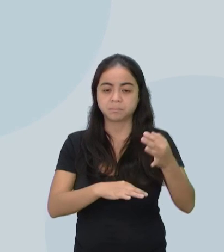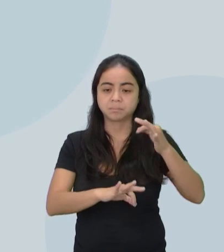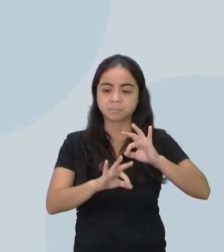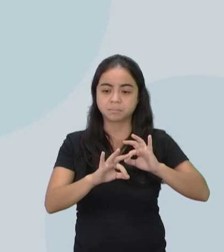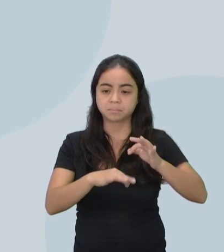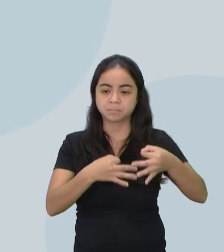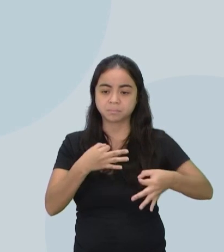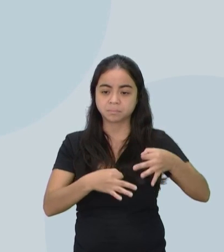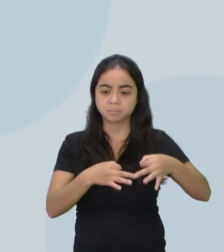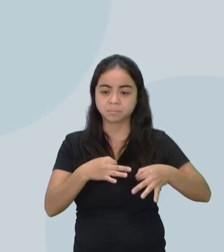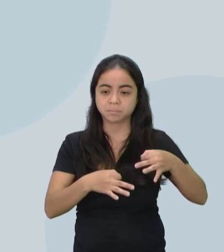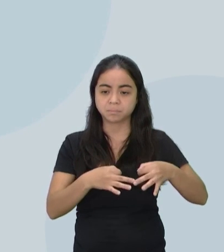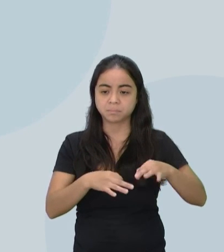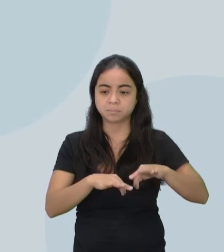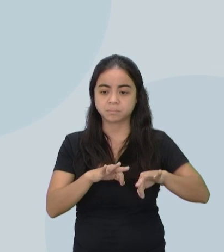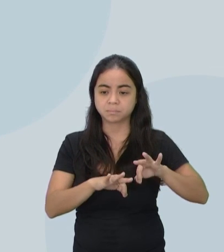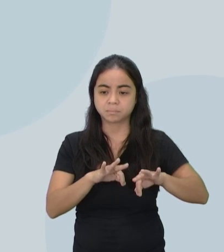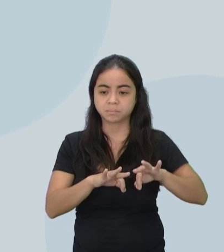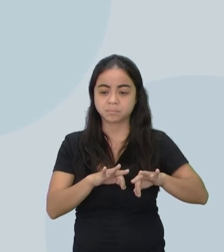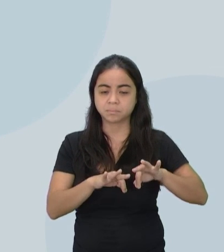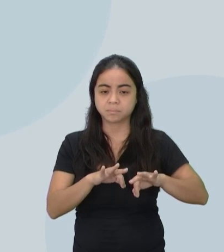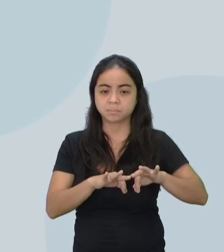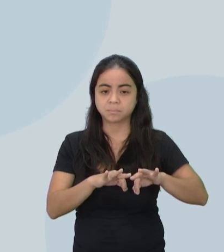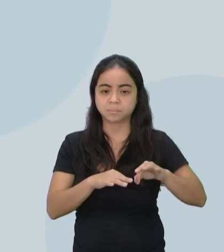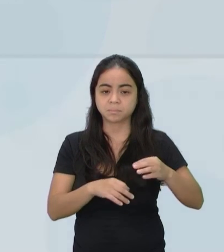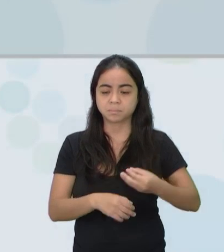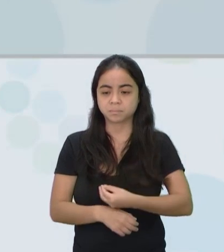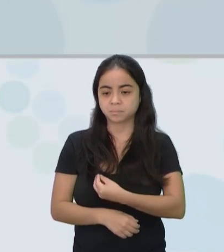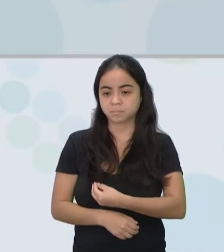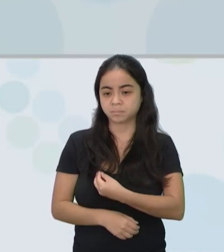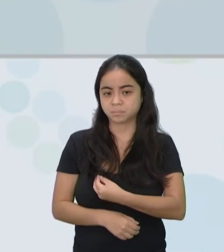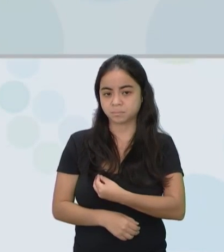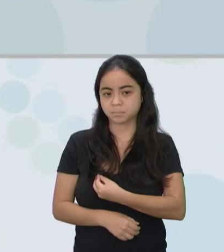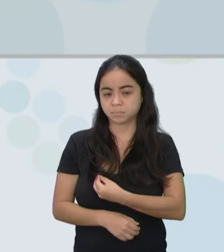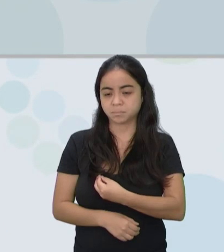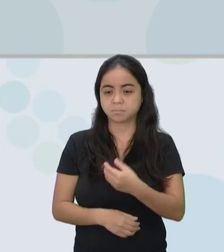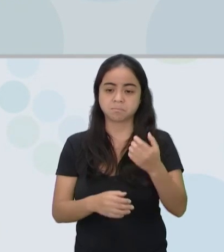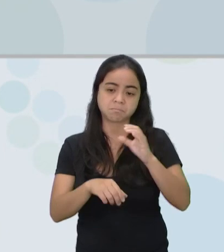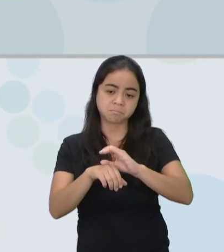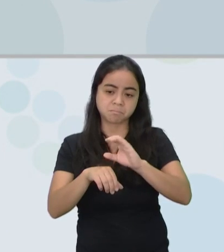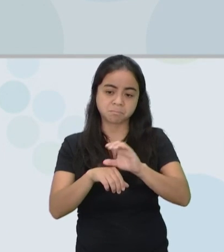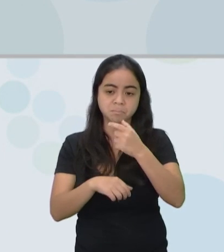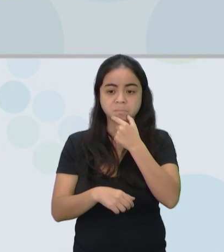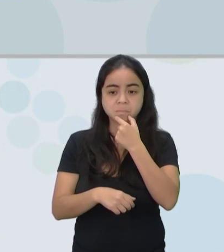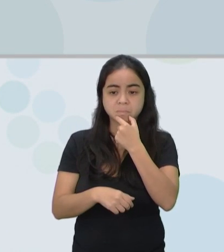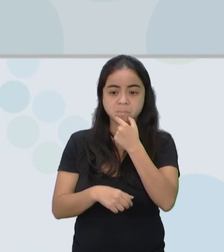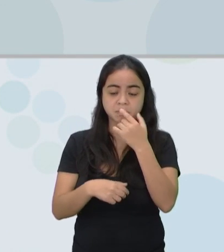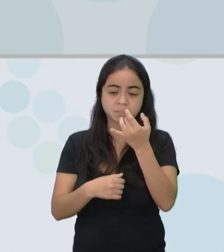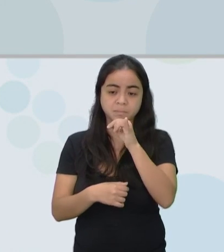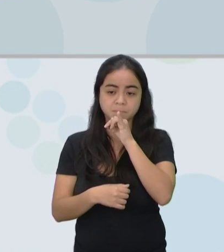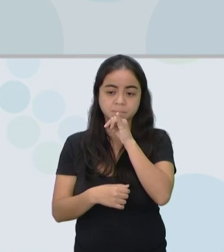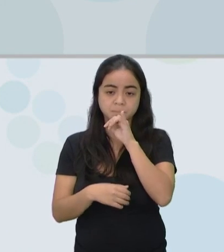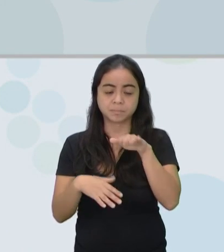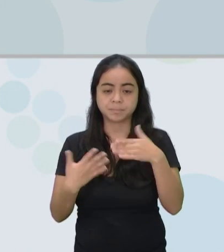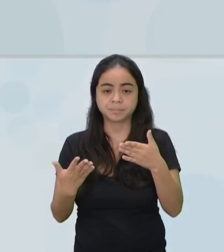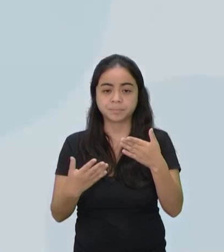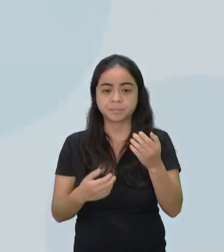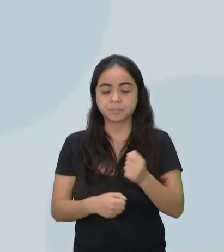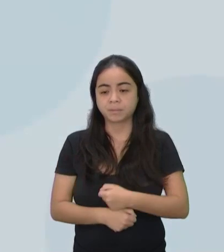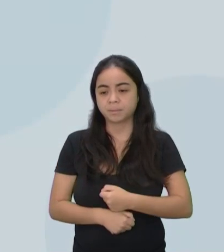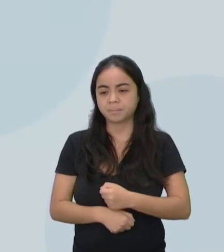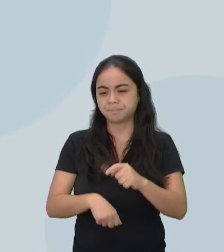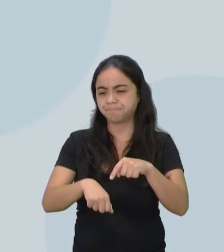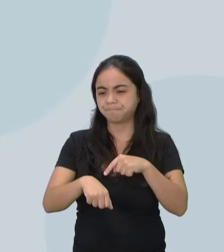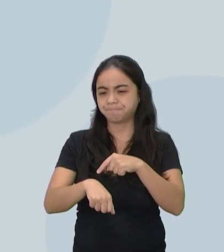aí, do seu projeto de vida, se for falar inglês, se não for. Nesse caso, quanto tempo será necessário